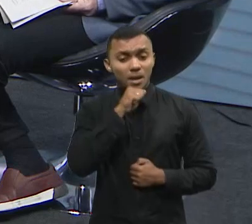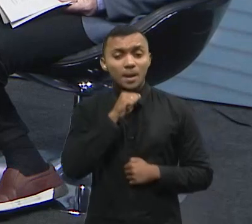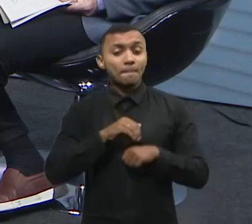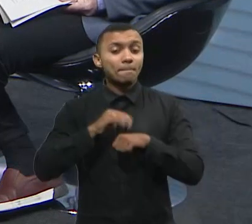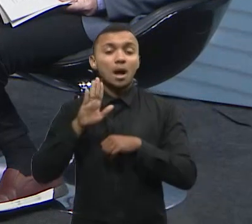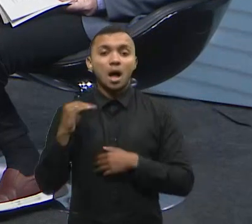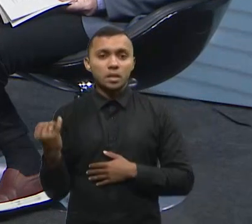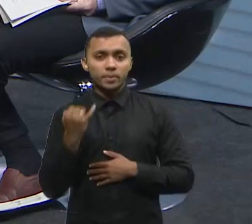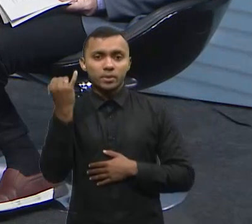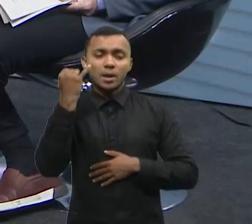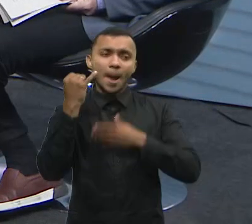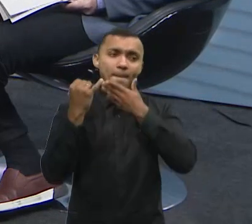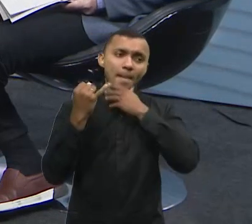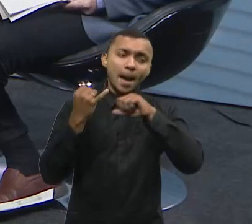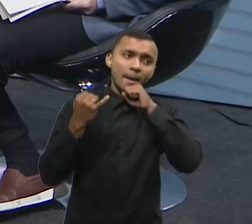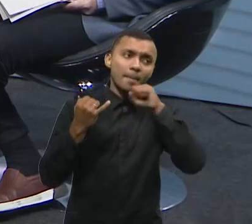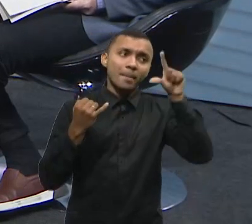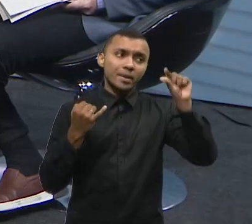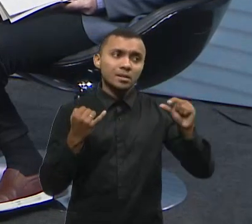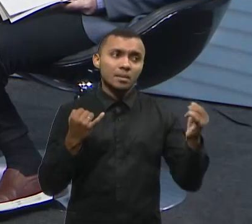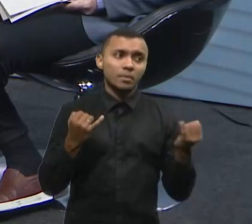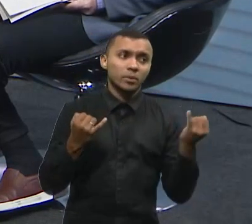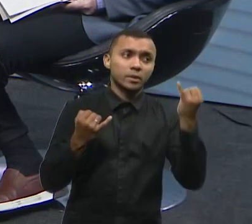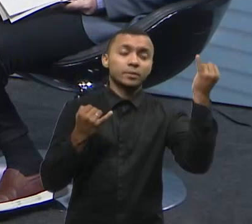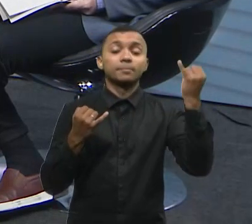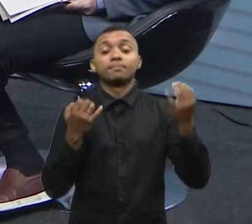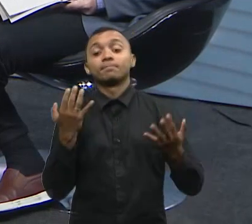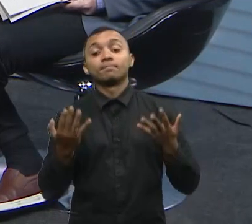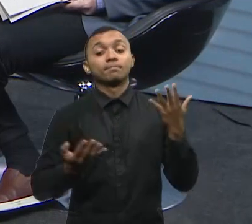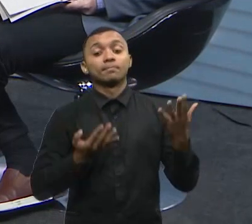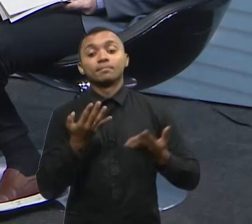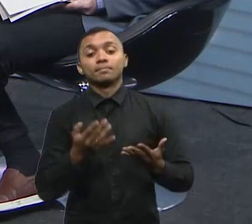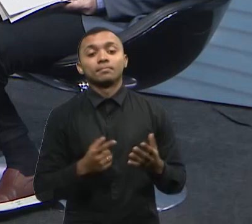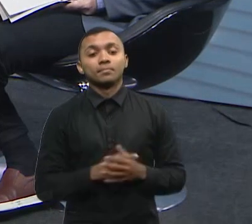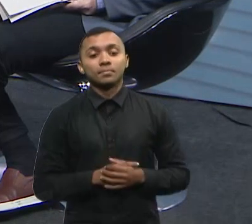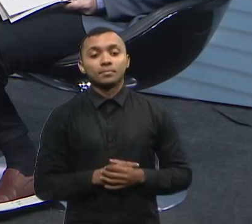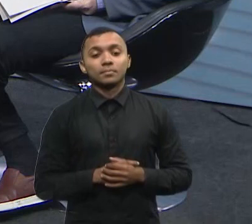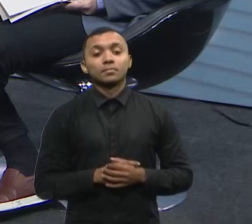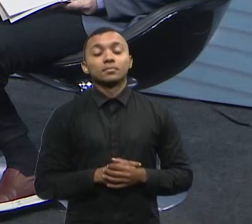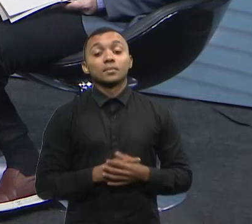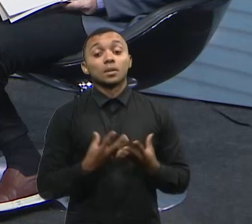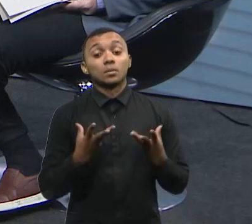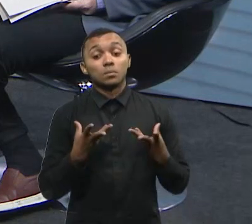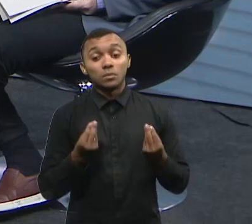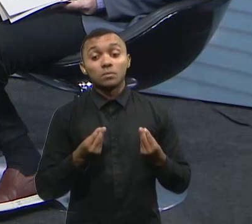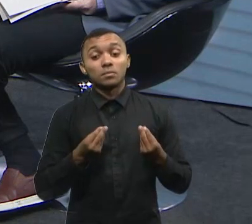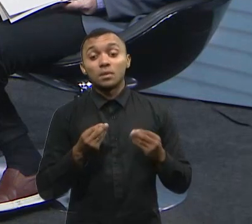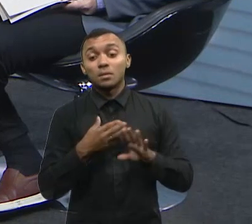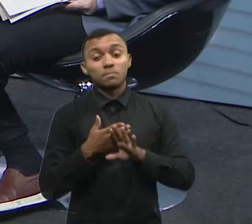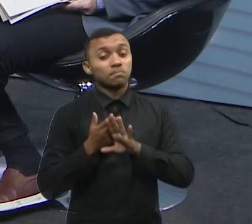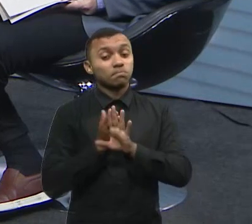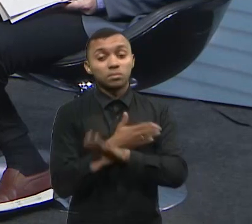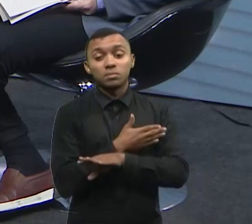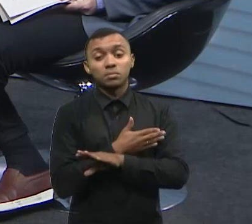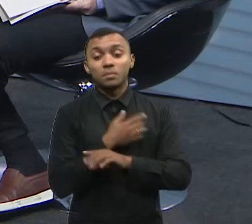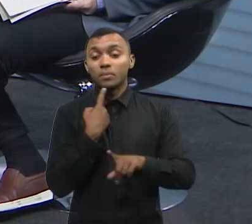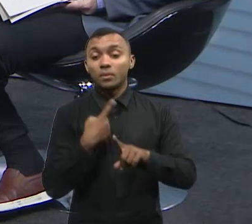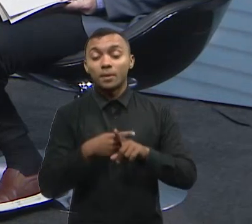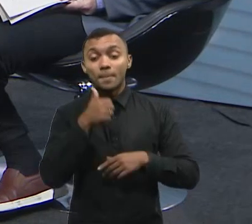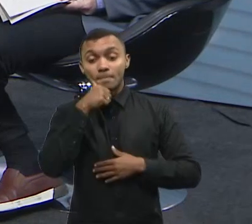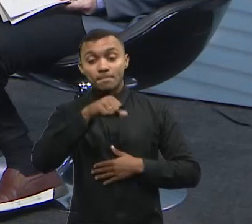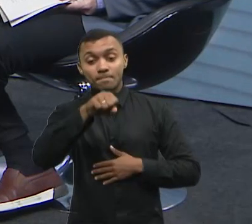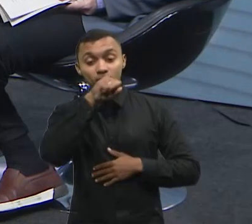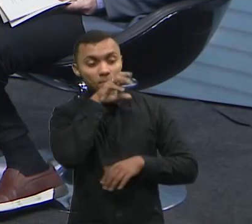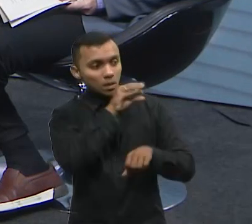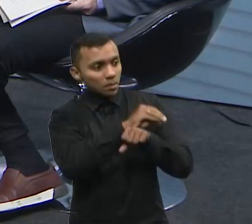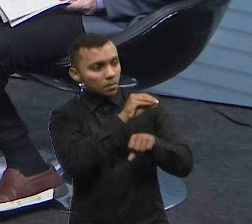construção da criança com... A gente tem até uma incidência de divórcios grandes e a mãe mergulha no tratamento. Não, entendi.